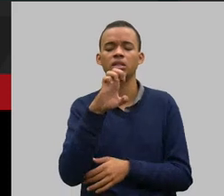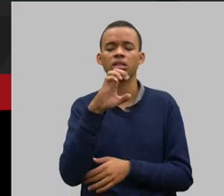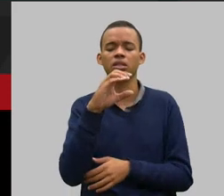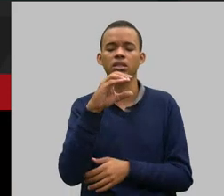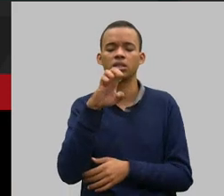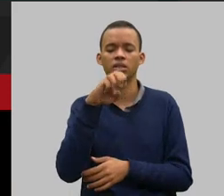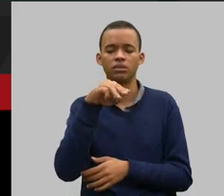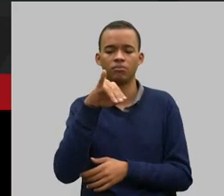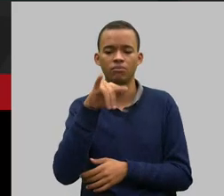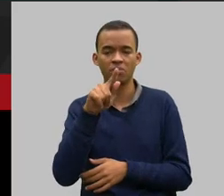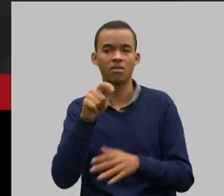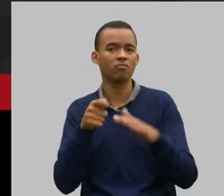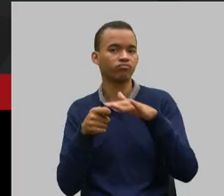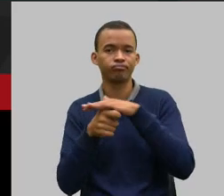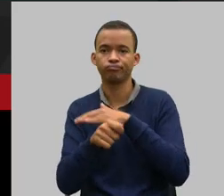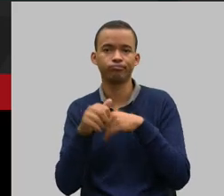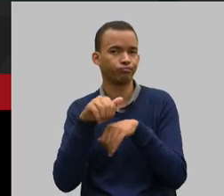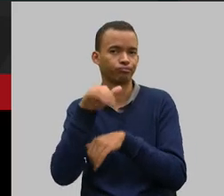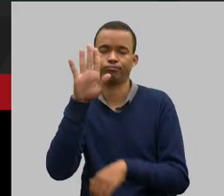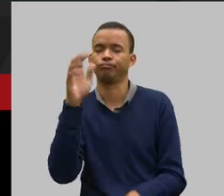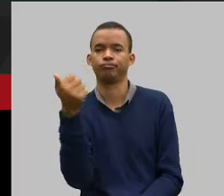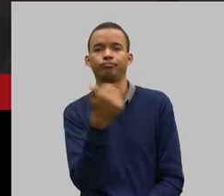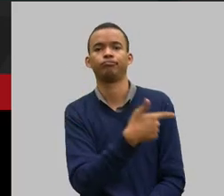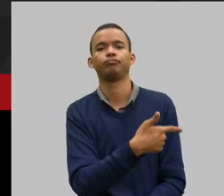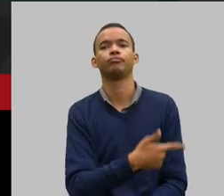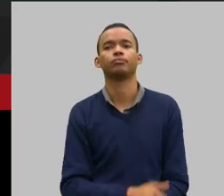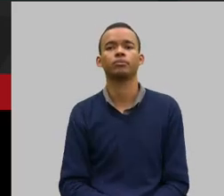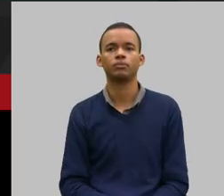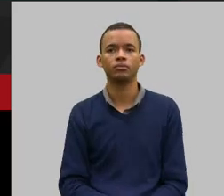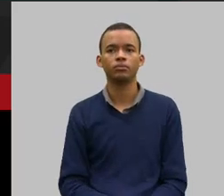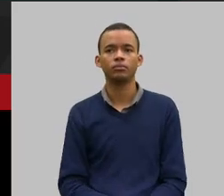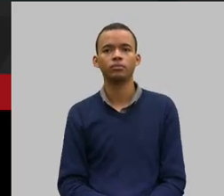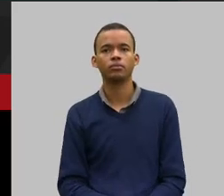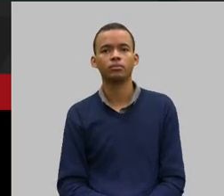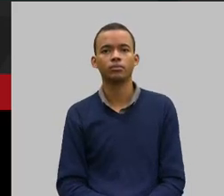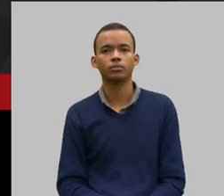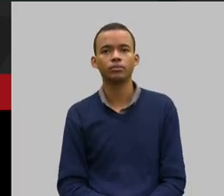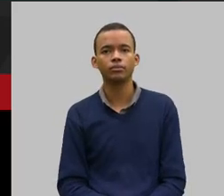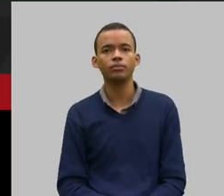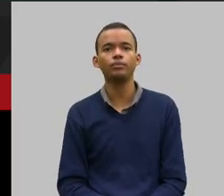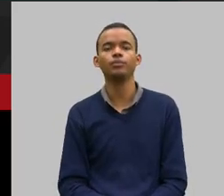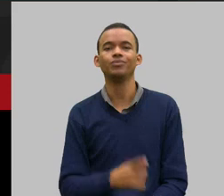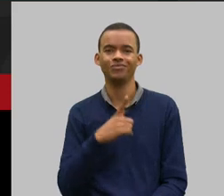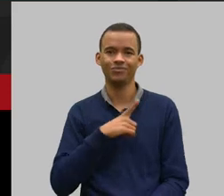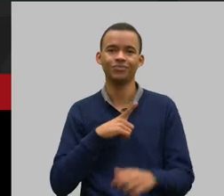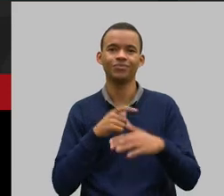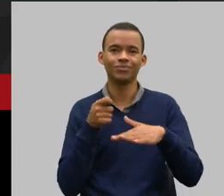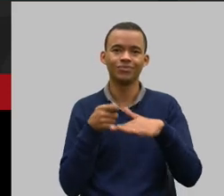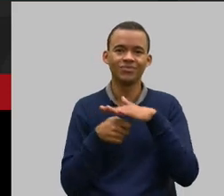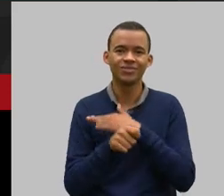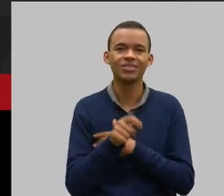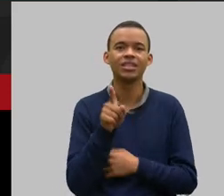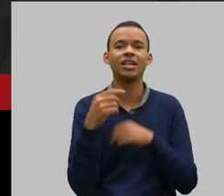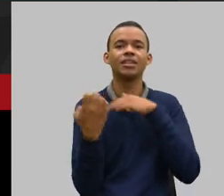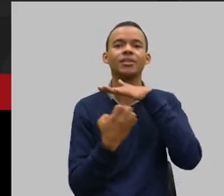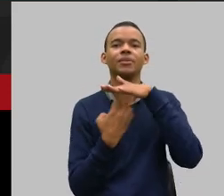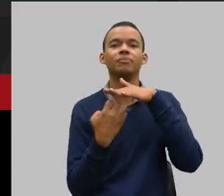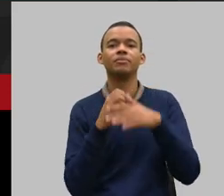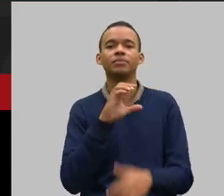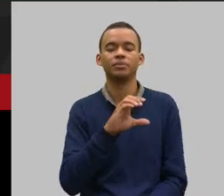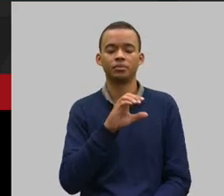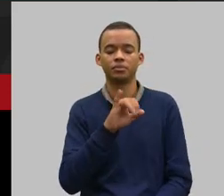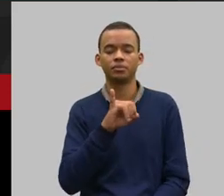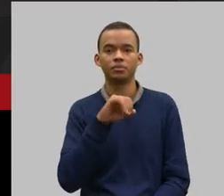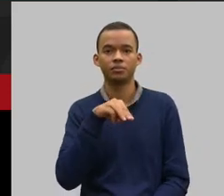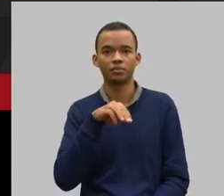eh com relação ainda a investimentos eu vou aqui citar aí a ced atraída e inaugurada na gestão doador